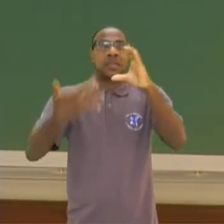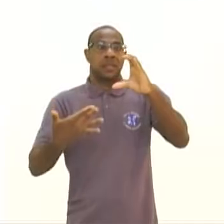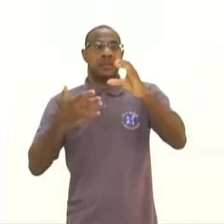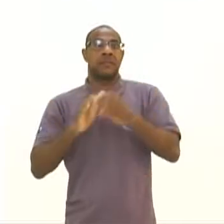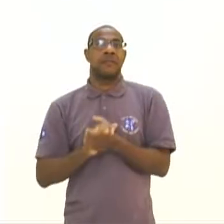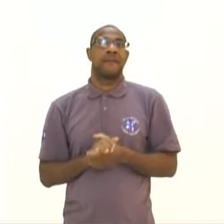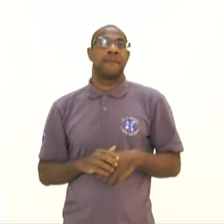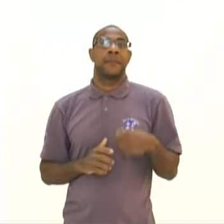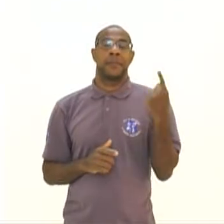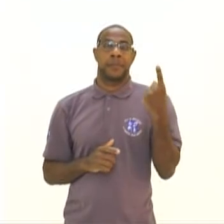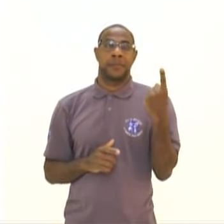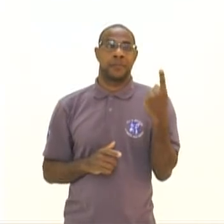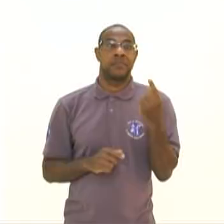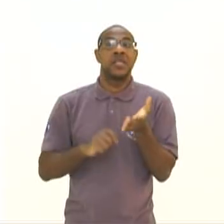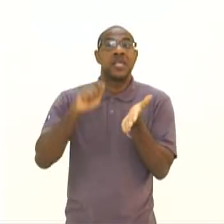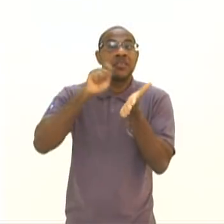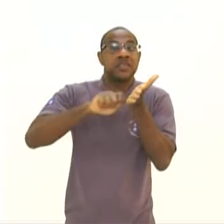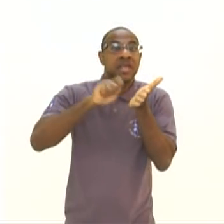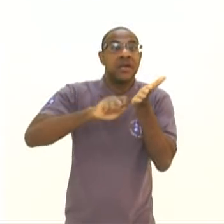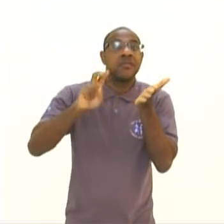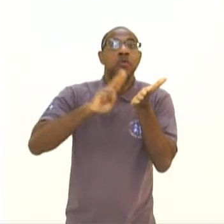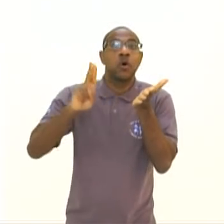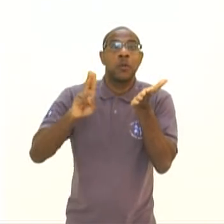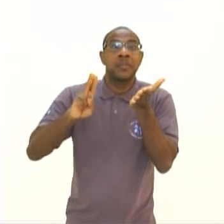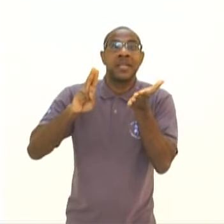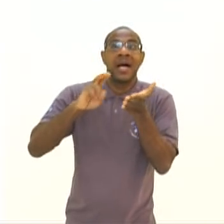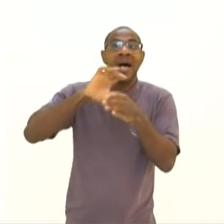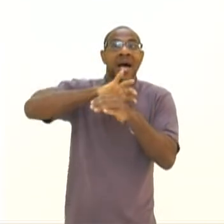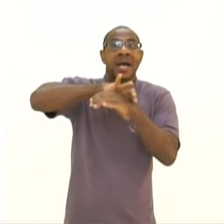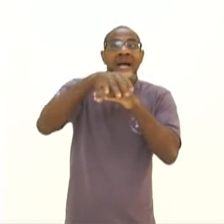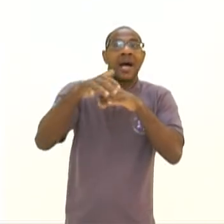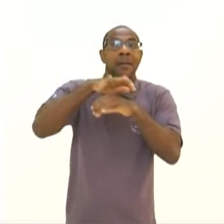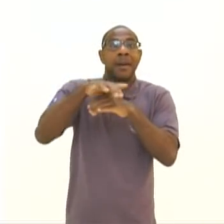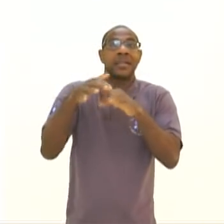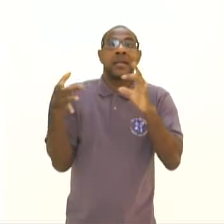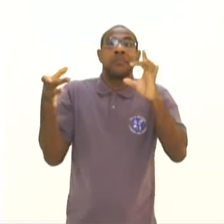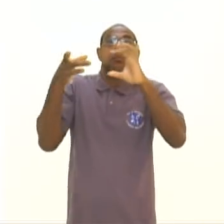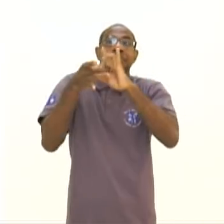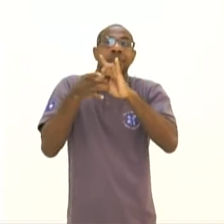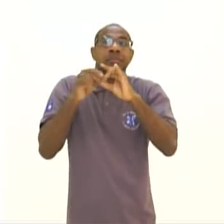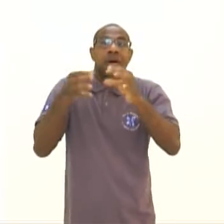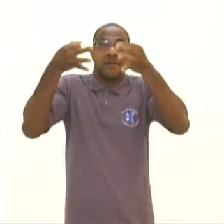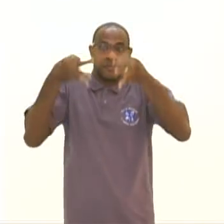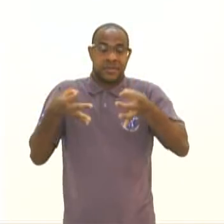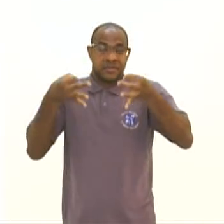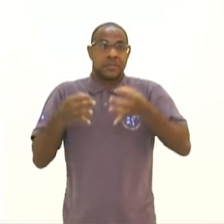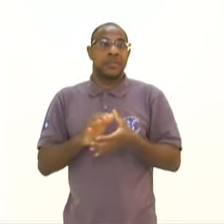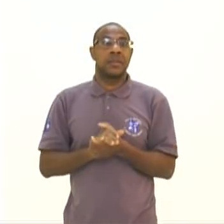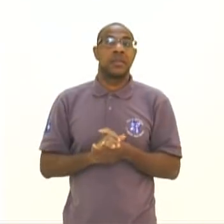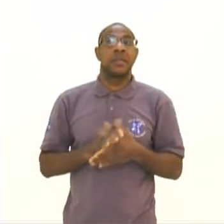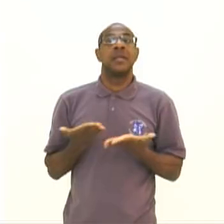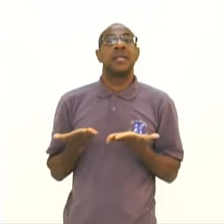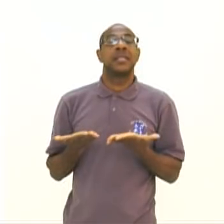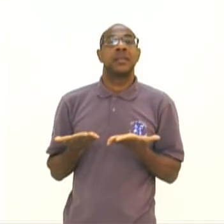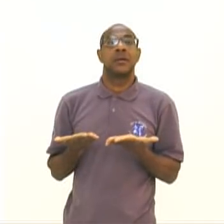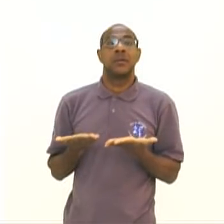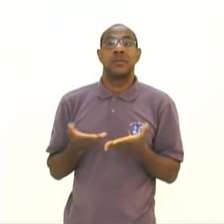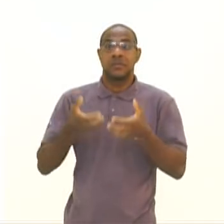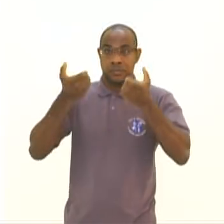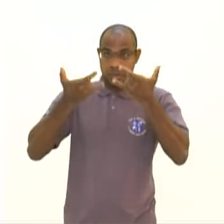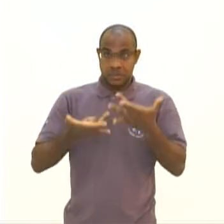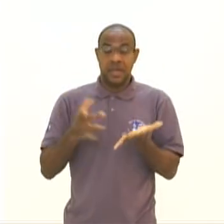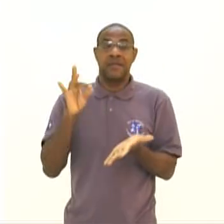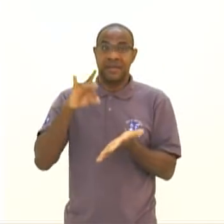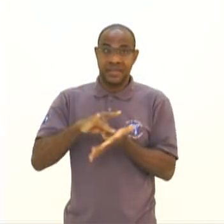1. Escreva o nome da camada da atmosfera correspondente a cada afirmativa. Então tudo que eu estou contando aqui é